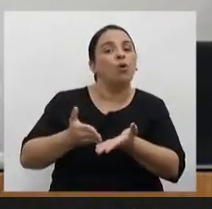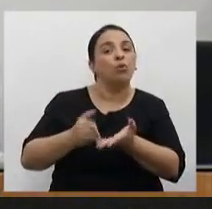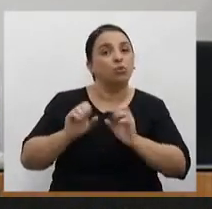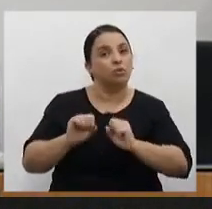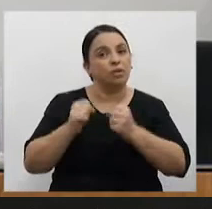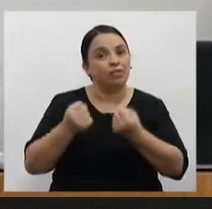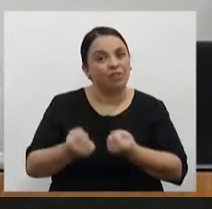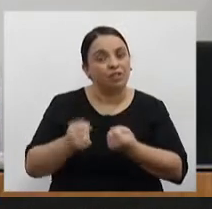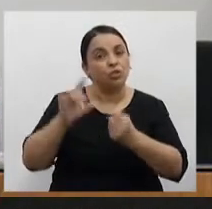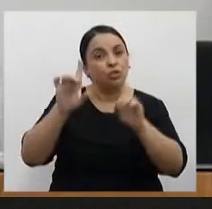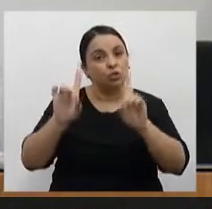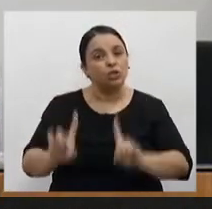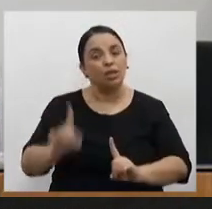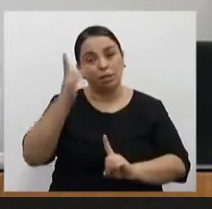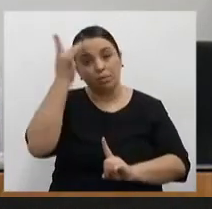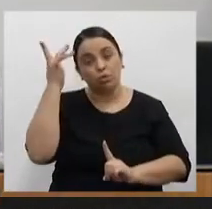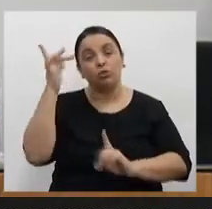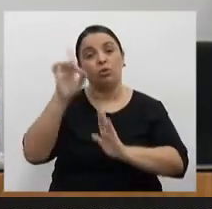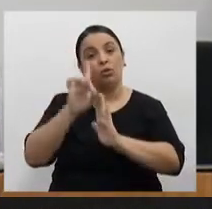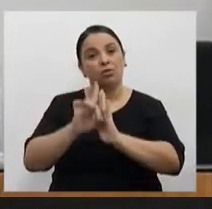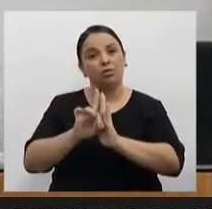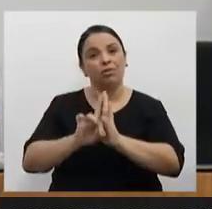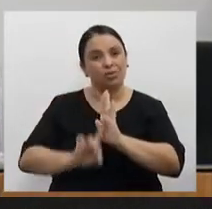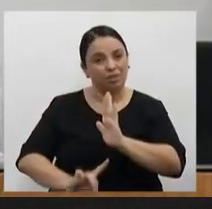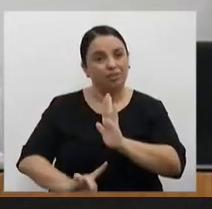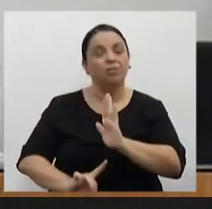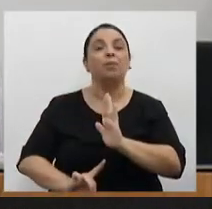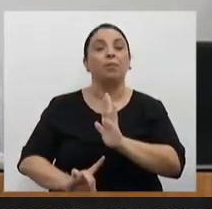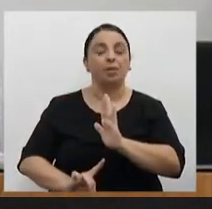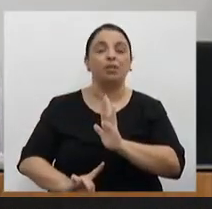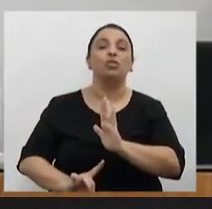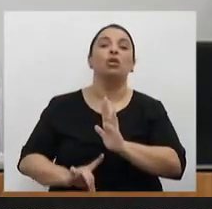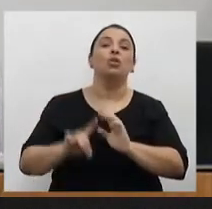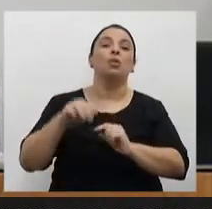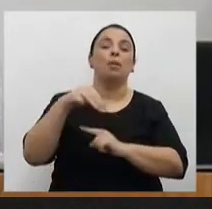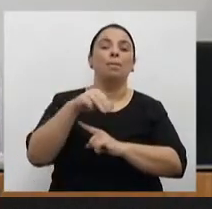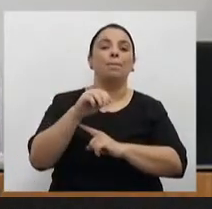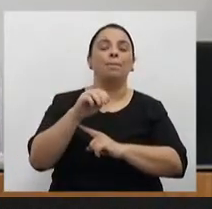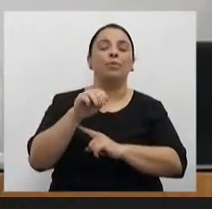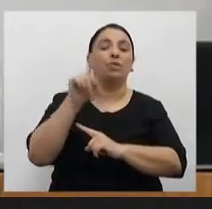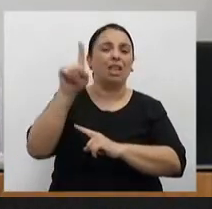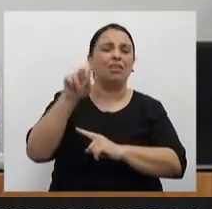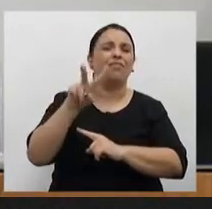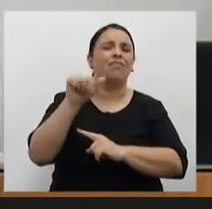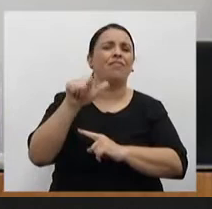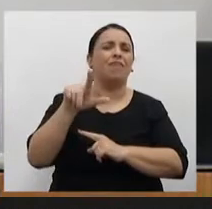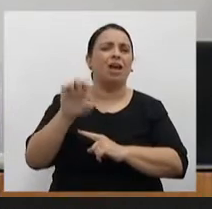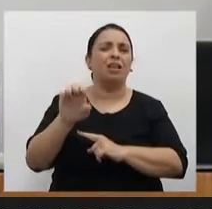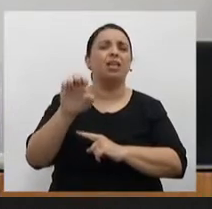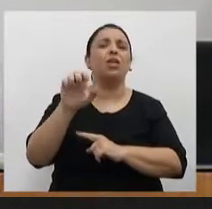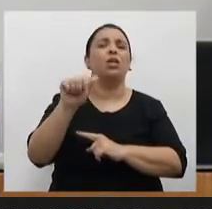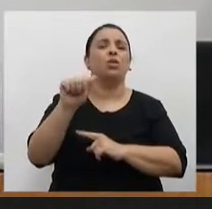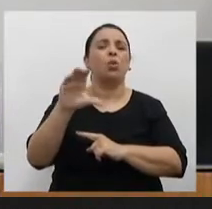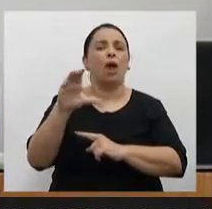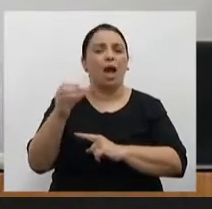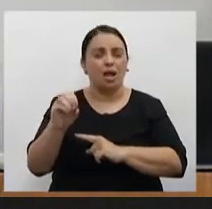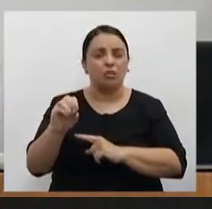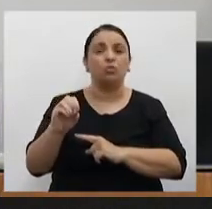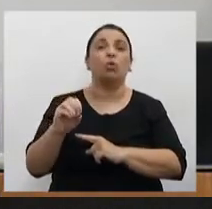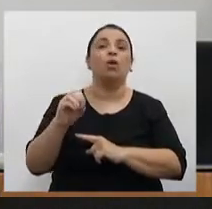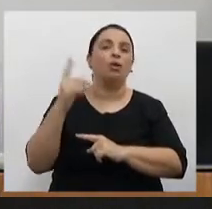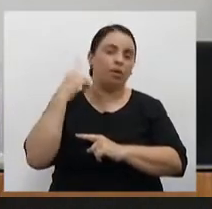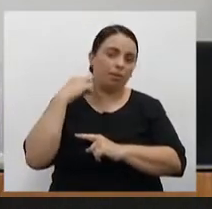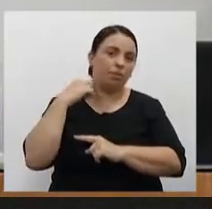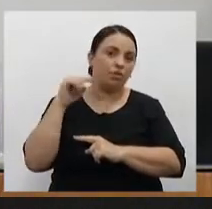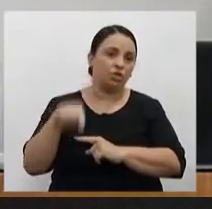da Pessoa com Deficiência, do Colar Metropolitano e do Vale do Aço de Minas Gerais. 5 minutos,